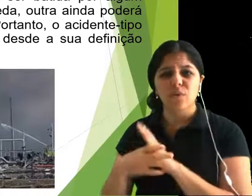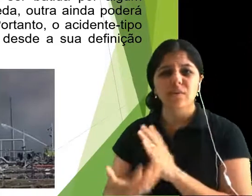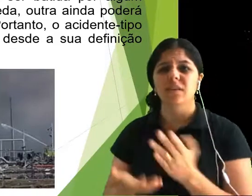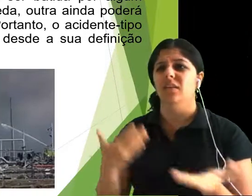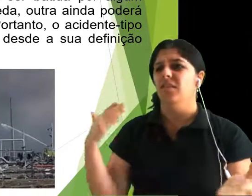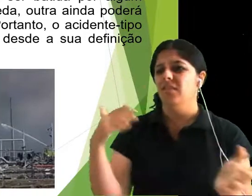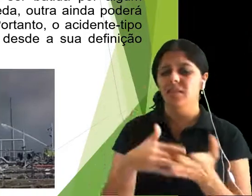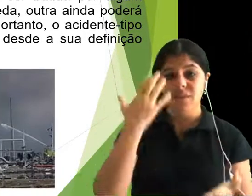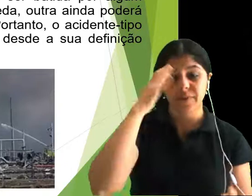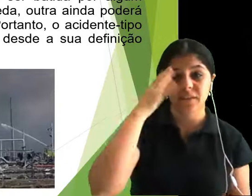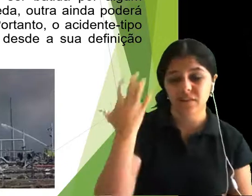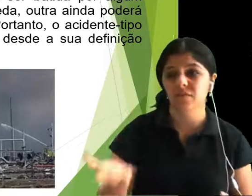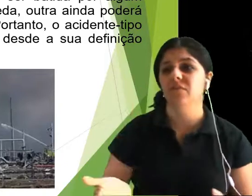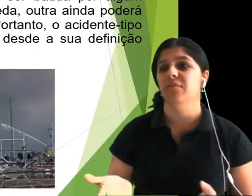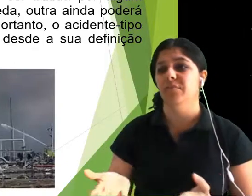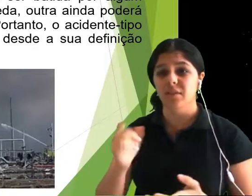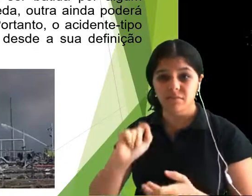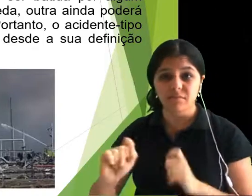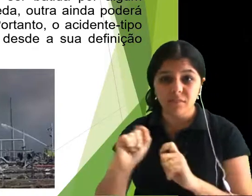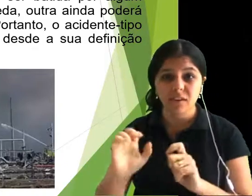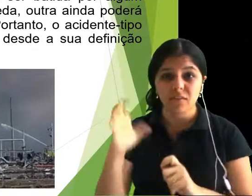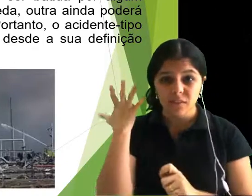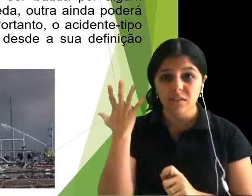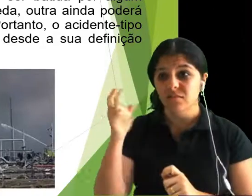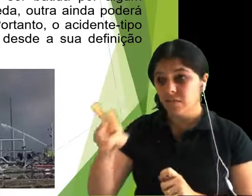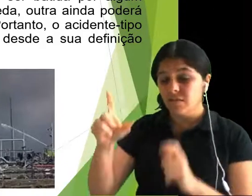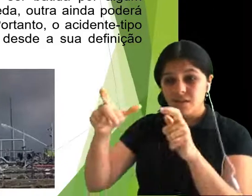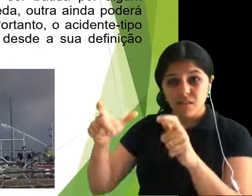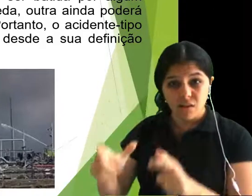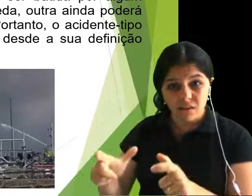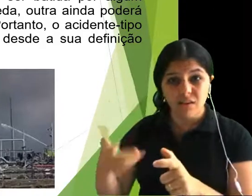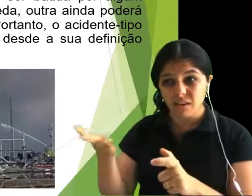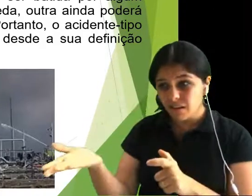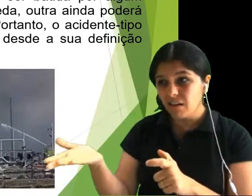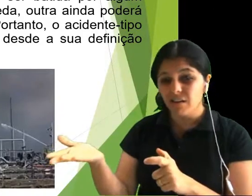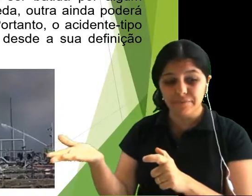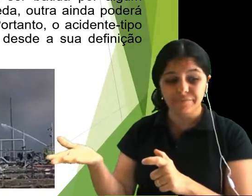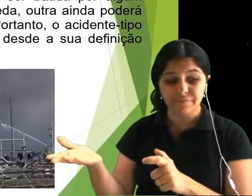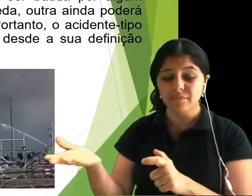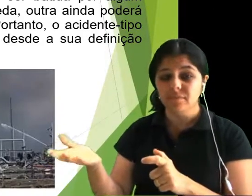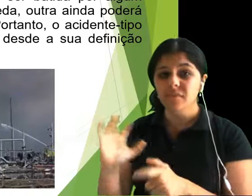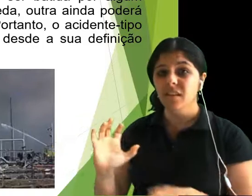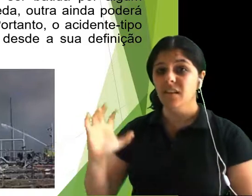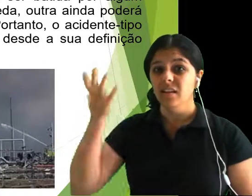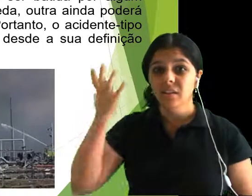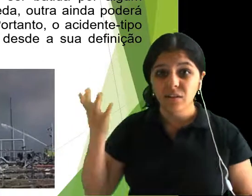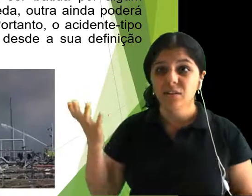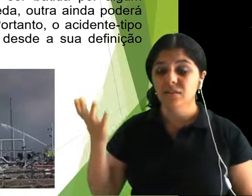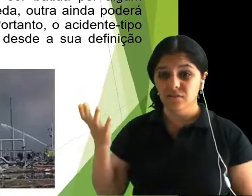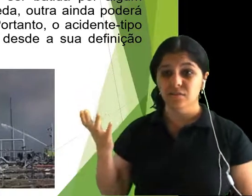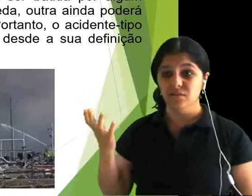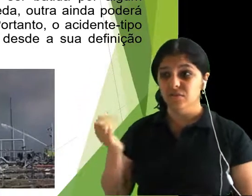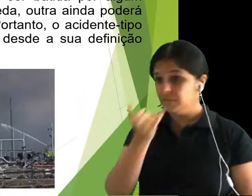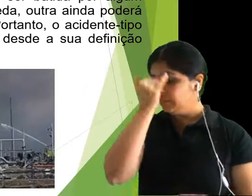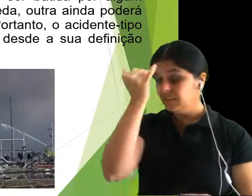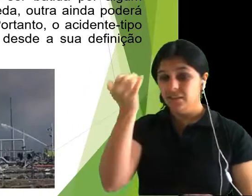sua interpretação na prática, tá? Então, esse ambiente meio aí, o ambiente que ocorreu